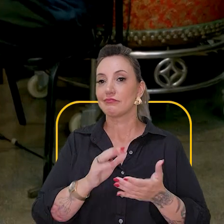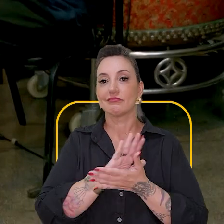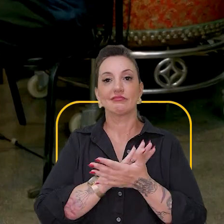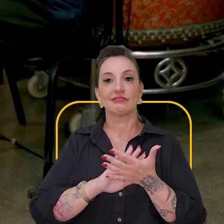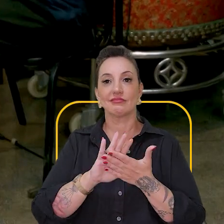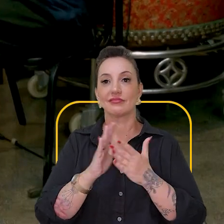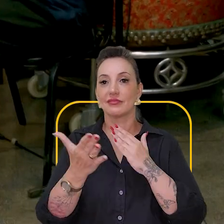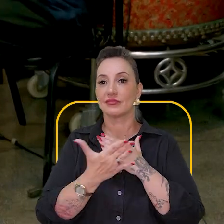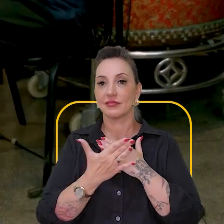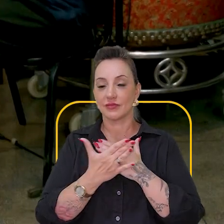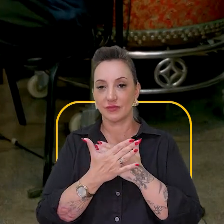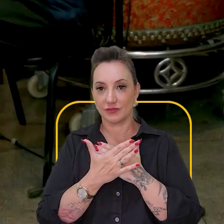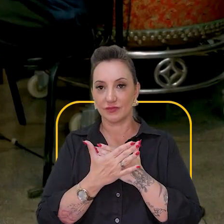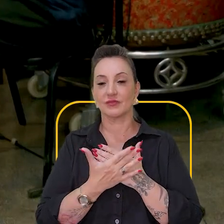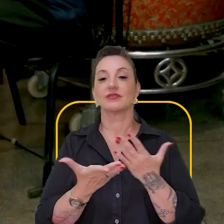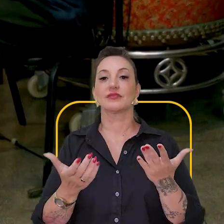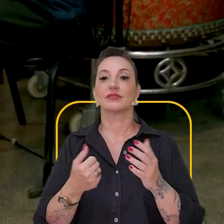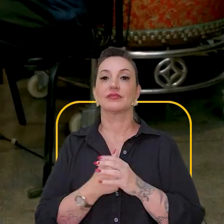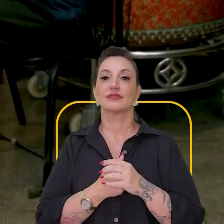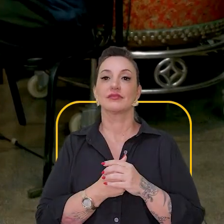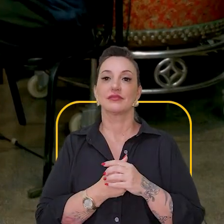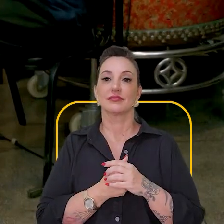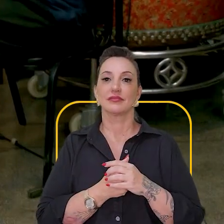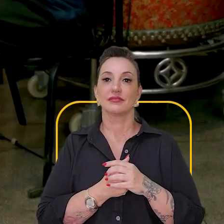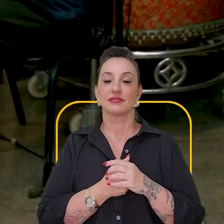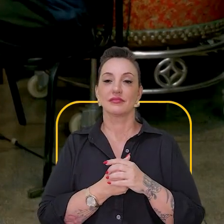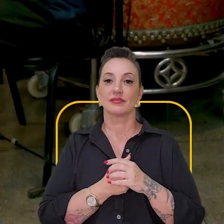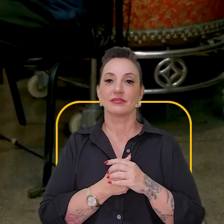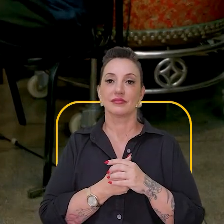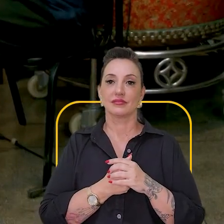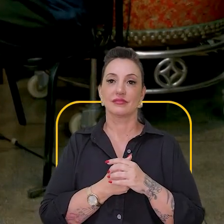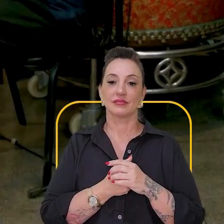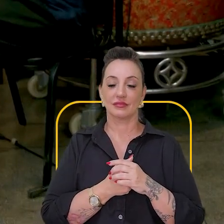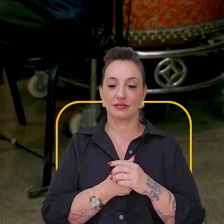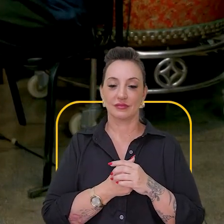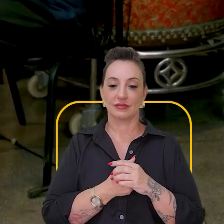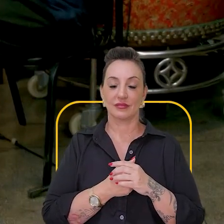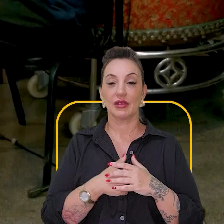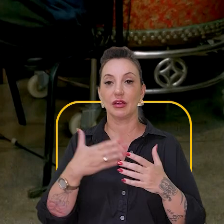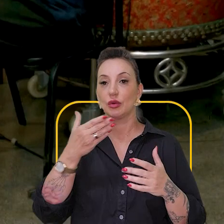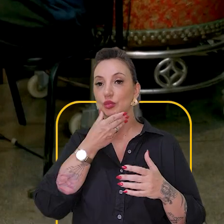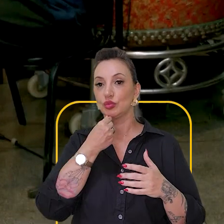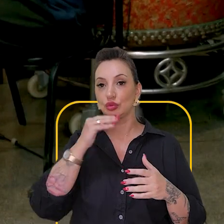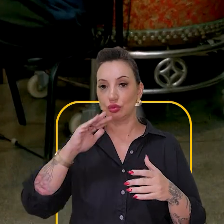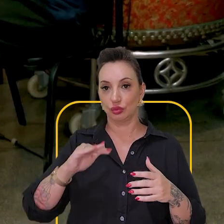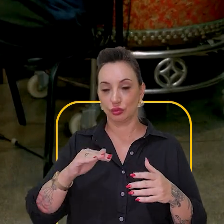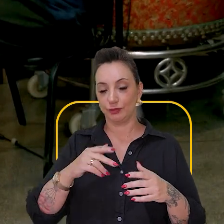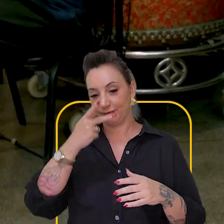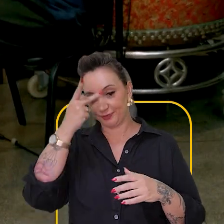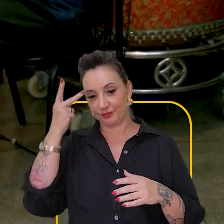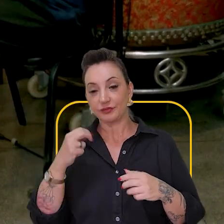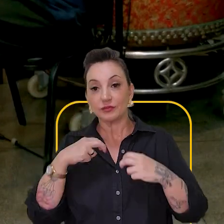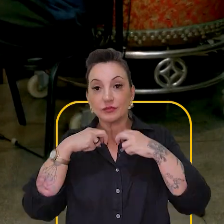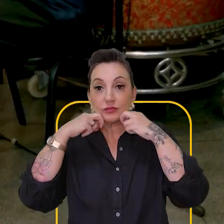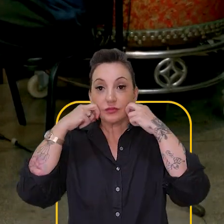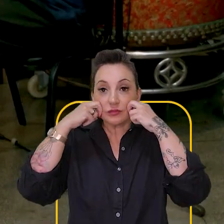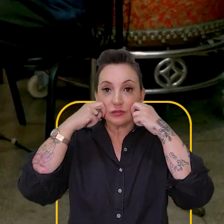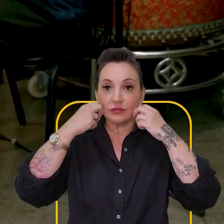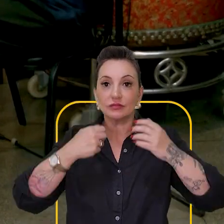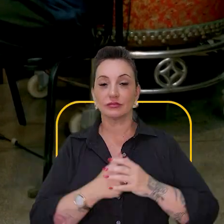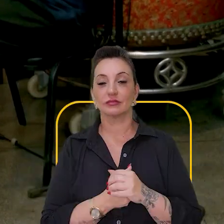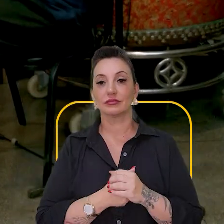mágoa me ajudou muito ã quando menino sempre fui uma pessoa muito